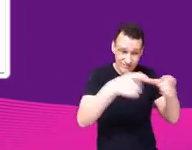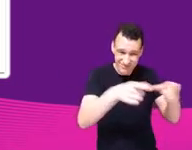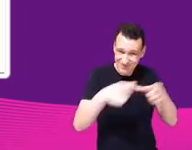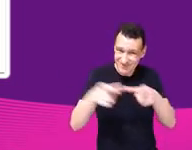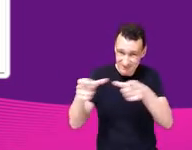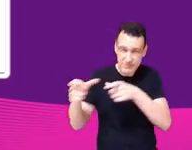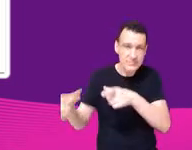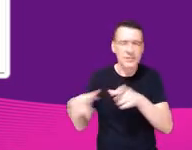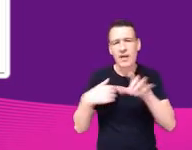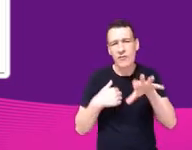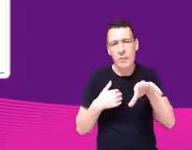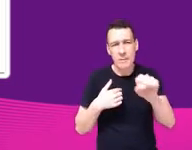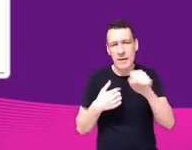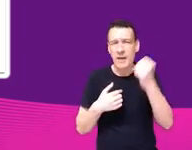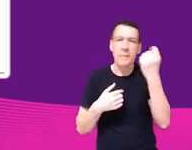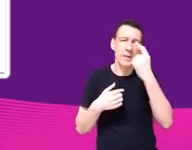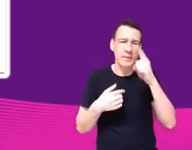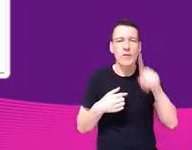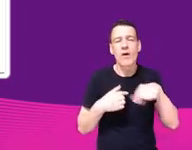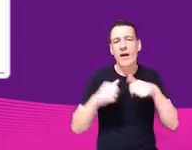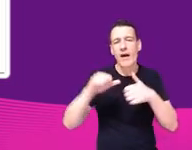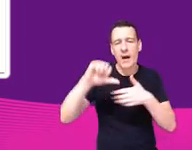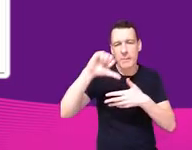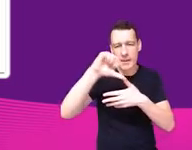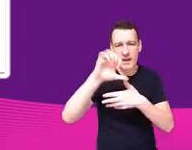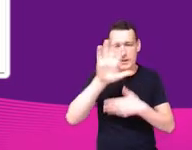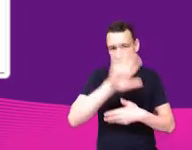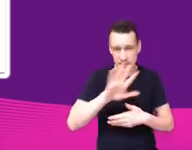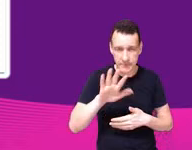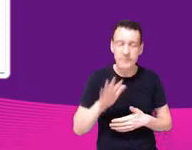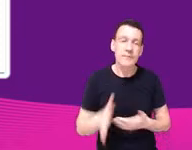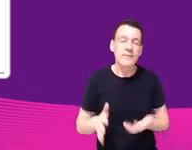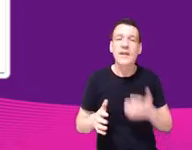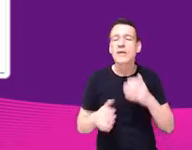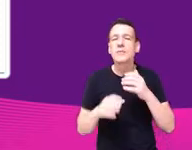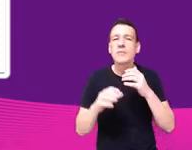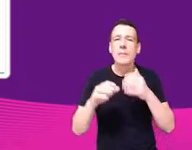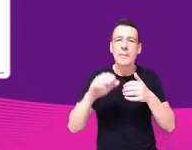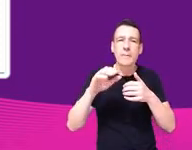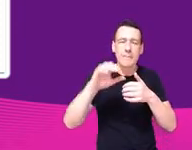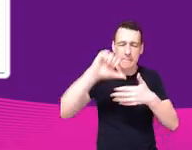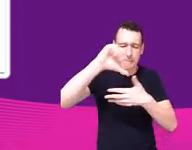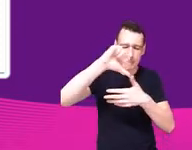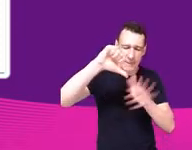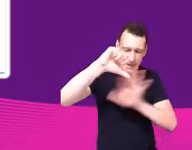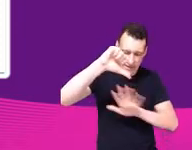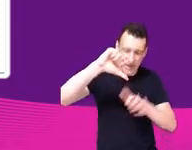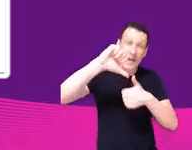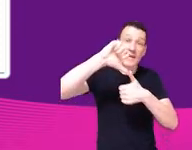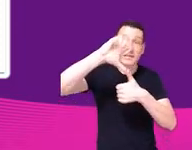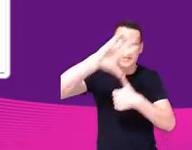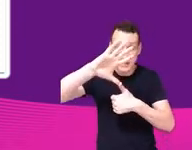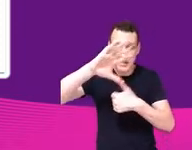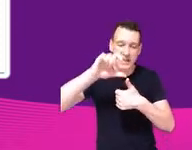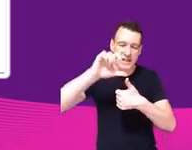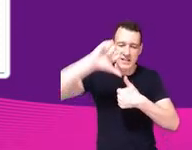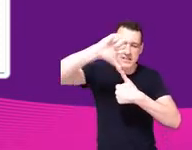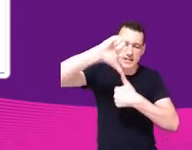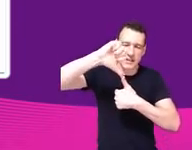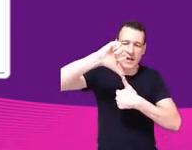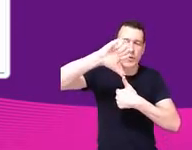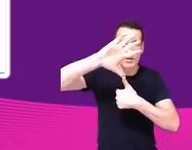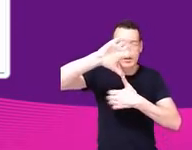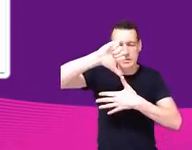que é o Triângulo Vermelho. Os países na América do Sul e Norte e Central com menores índices